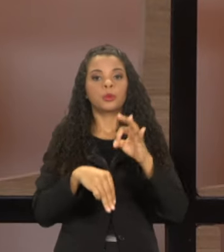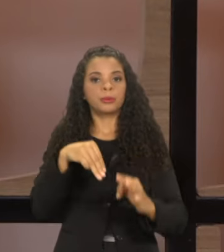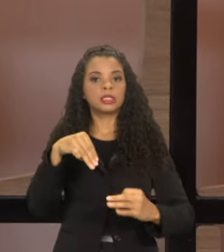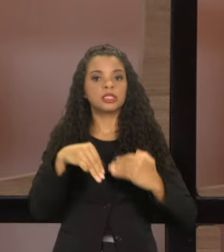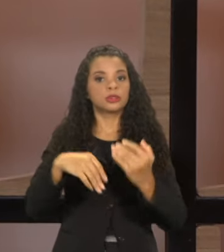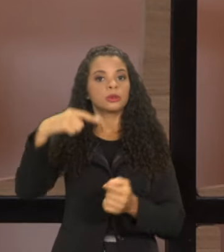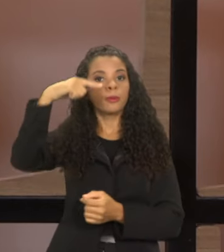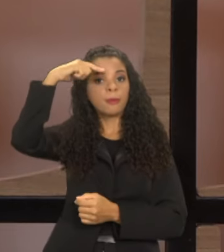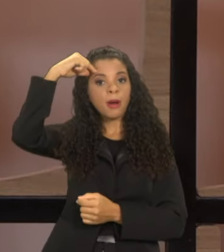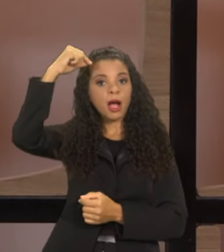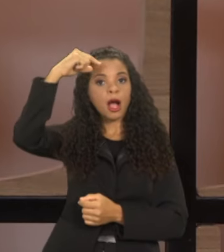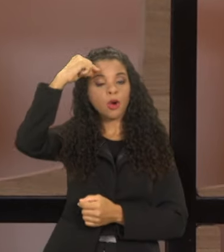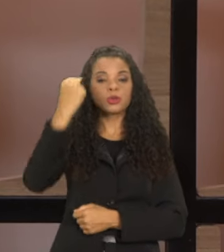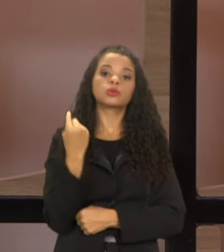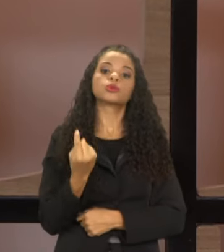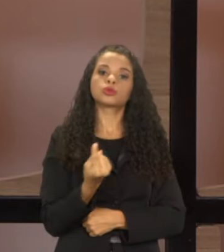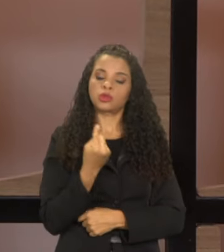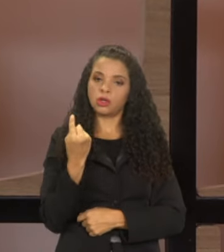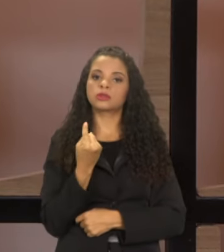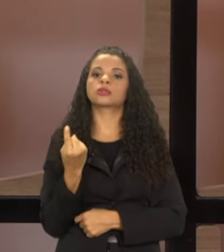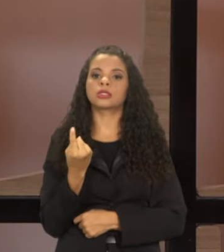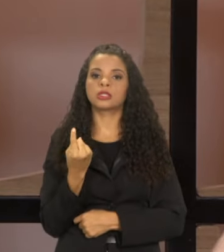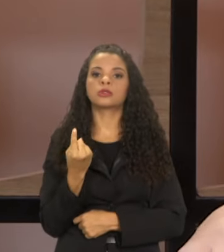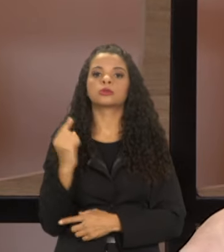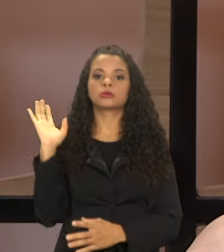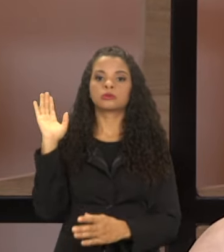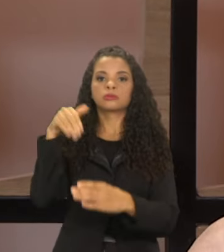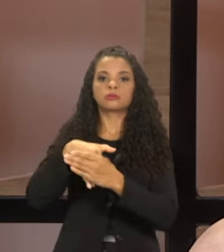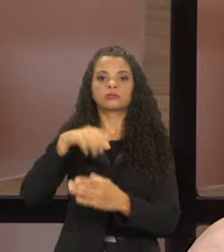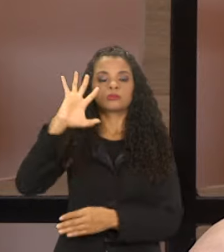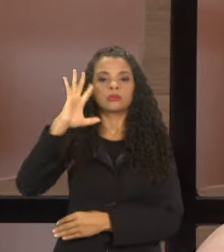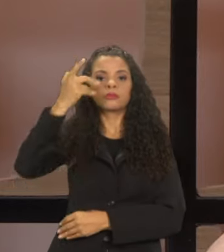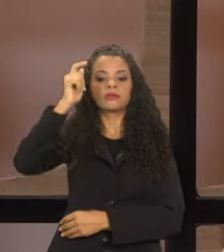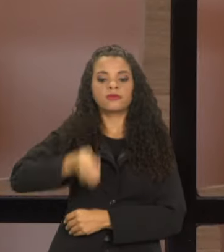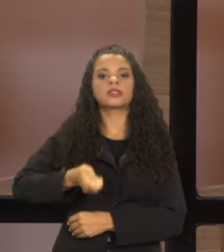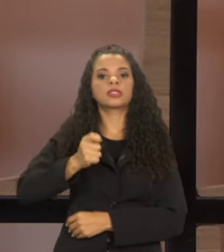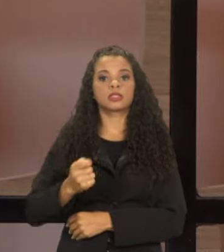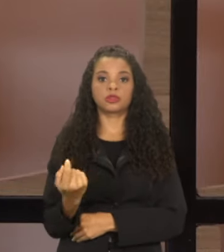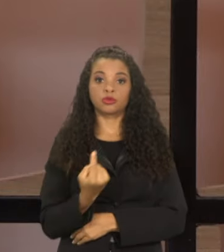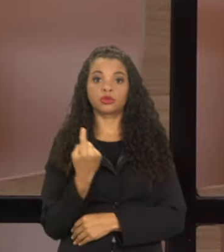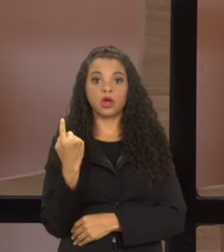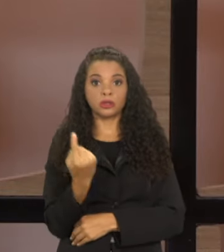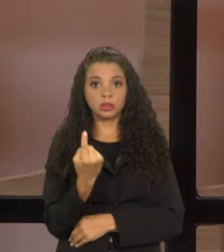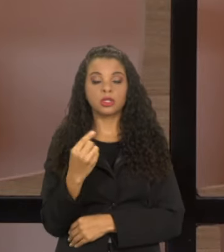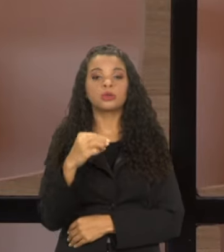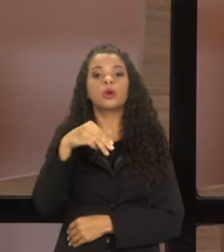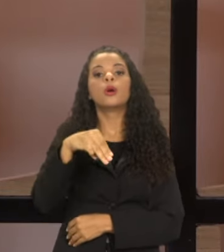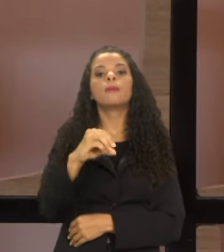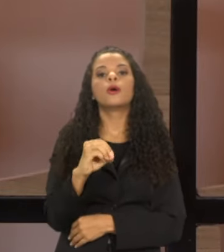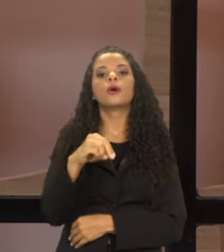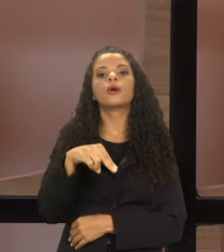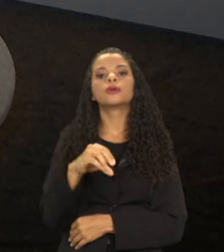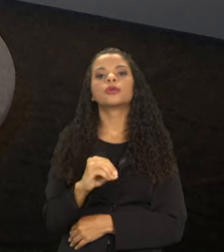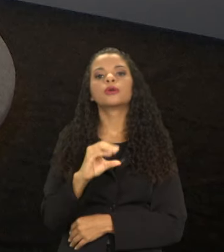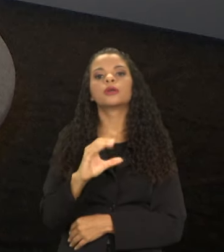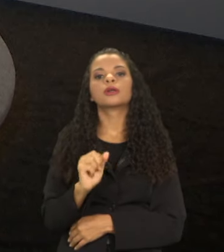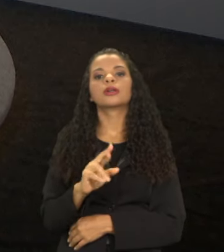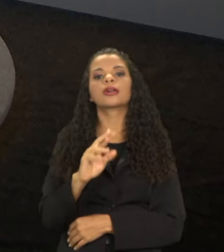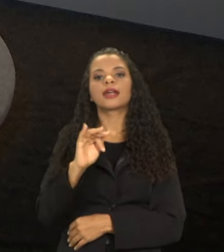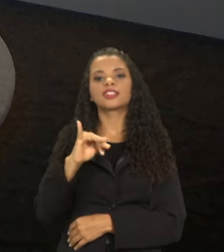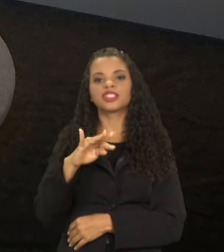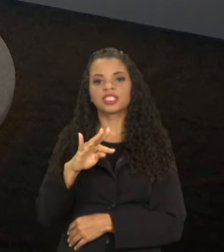do momento em que essa liminar foi dada, ele decide unilateralmente, monocraticamente, e isso tem que